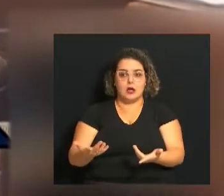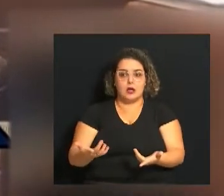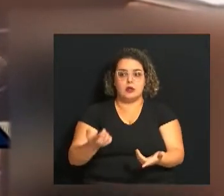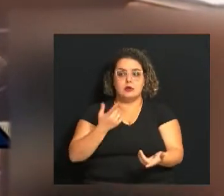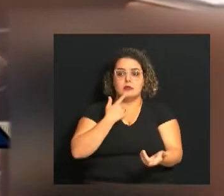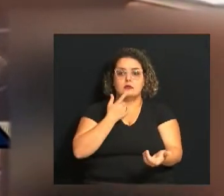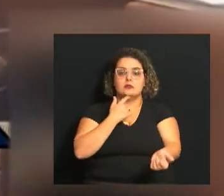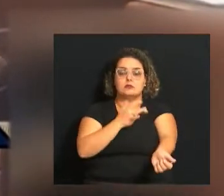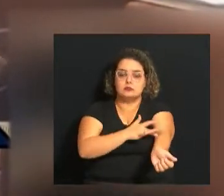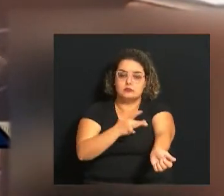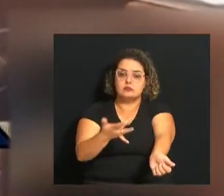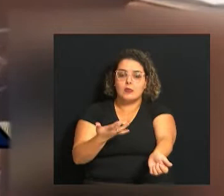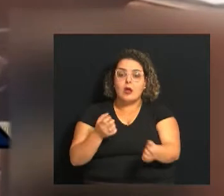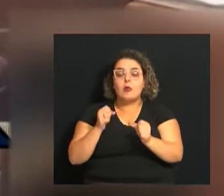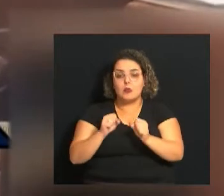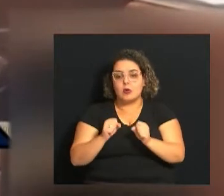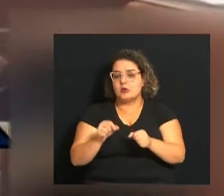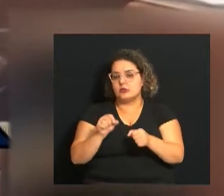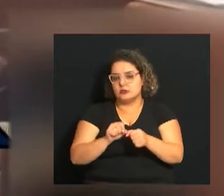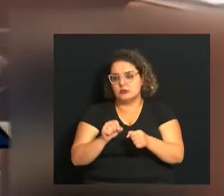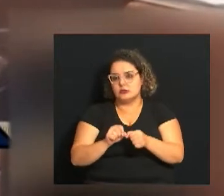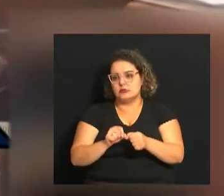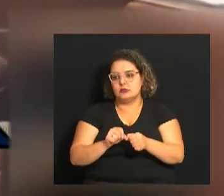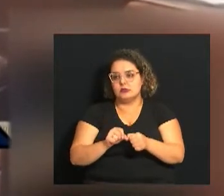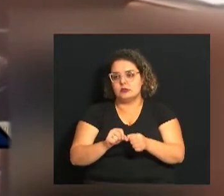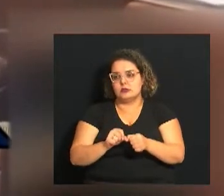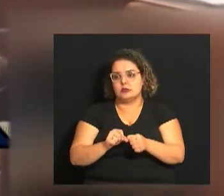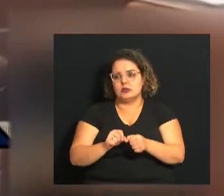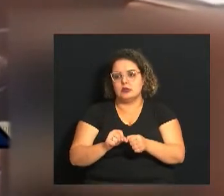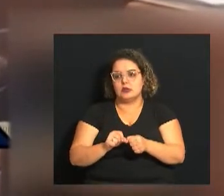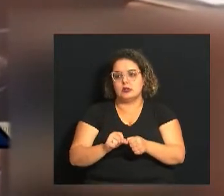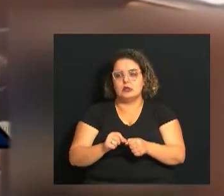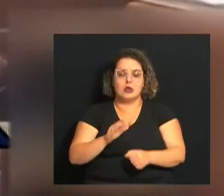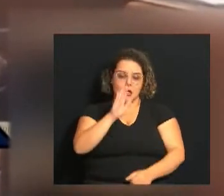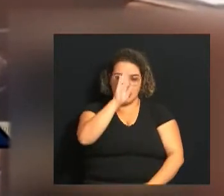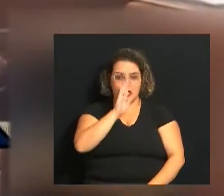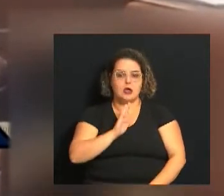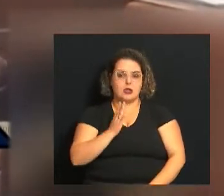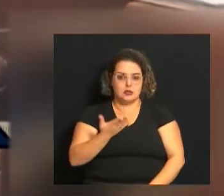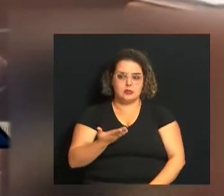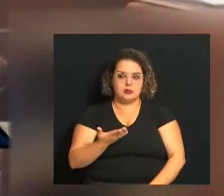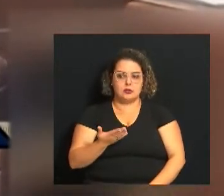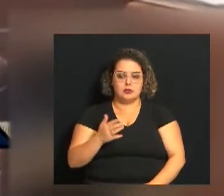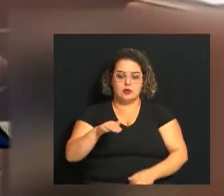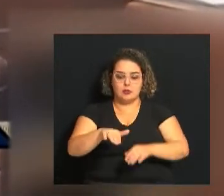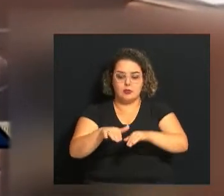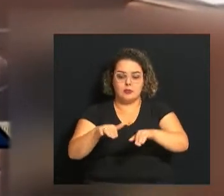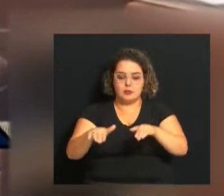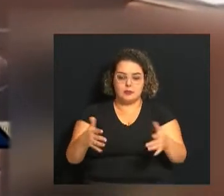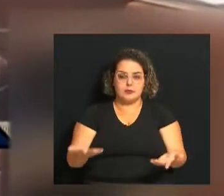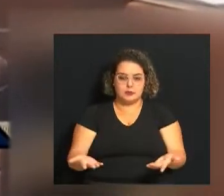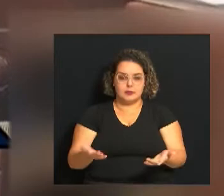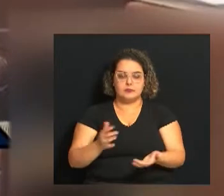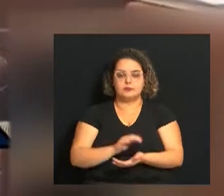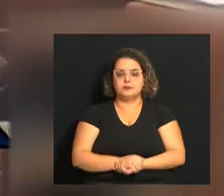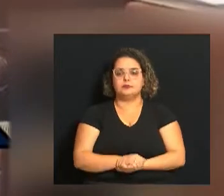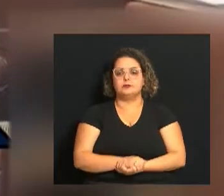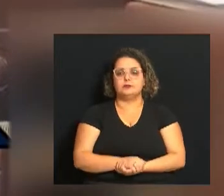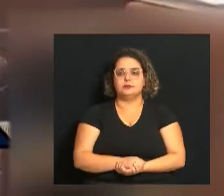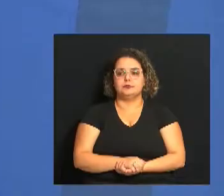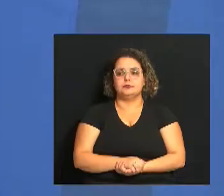sangue, para que ele possa fazê-lo, tendo aí, né, a gratuidade do seu estacionamento, enfim.